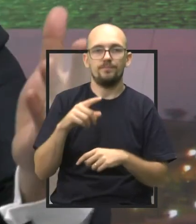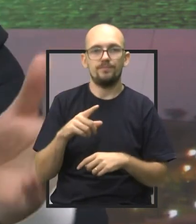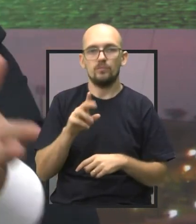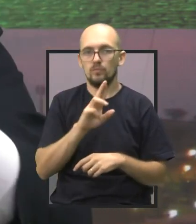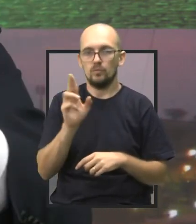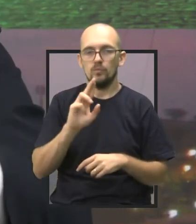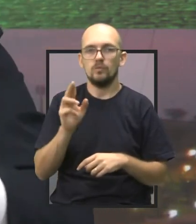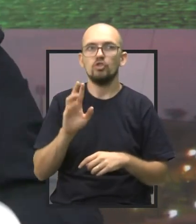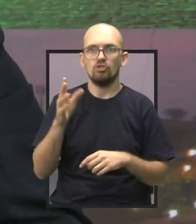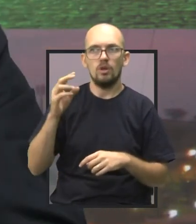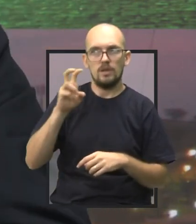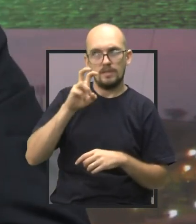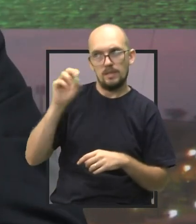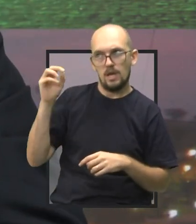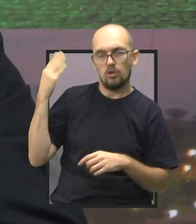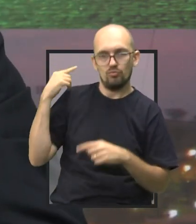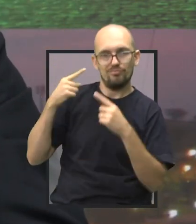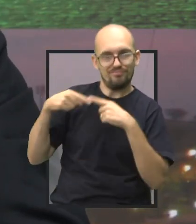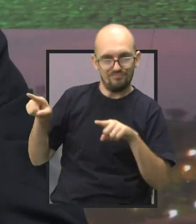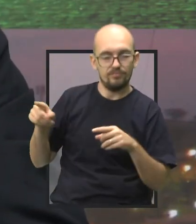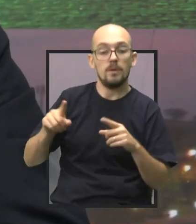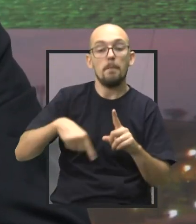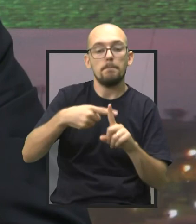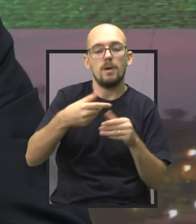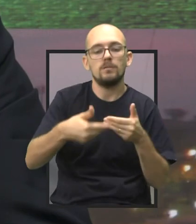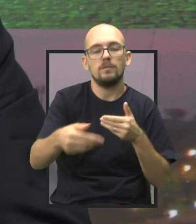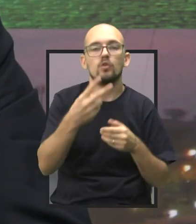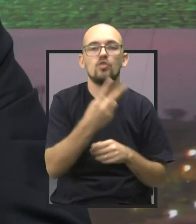lançamos 500, agora vamos lançar mais 222. Né?